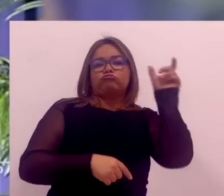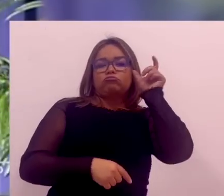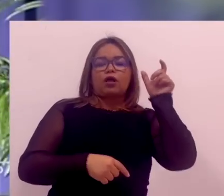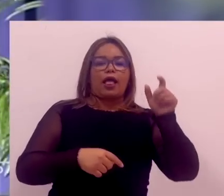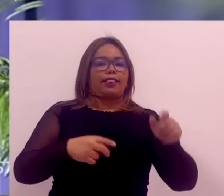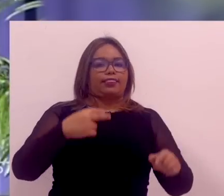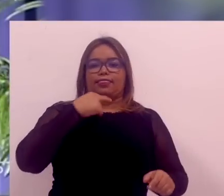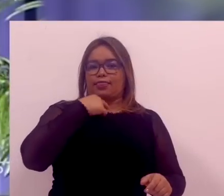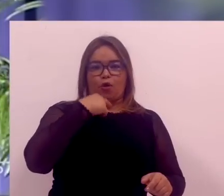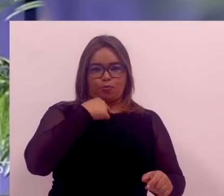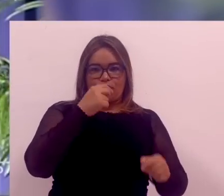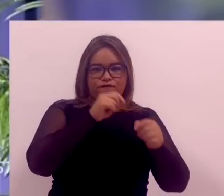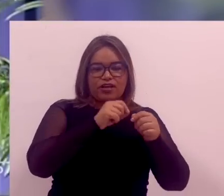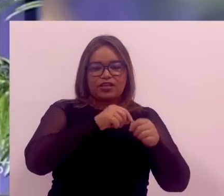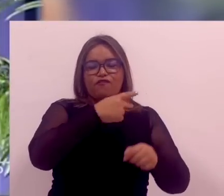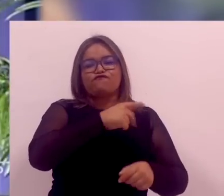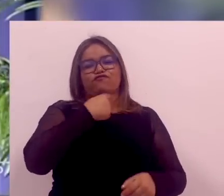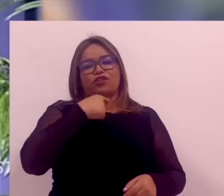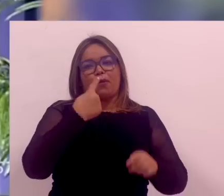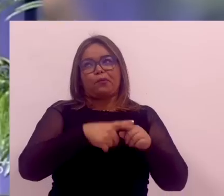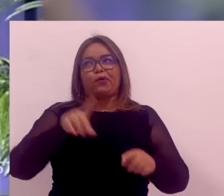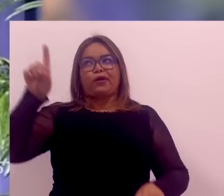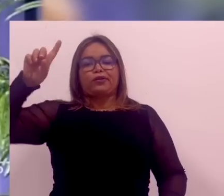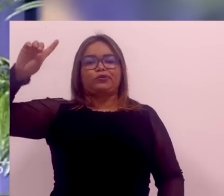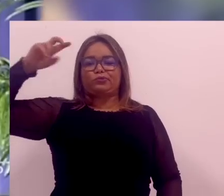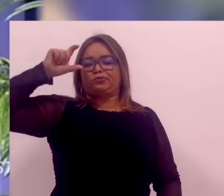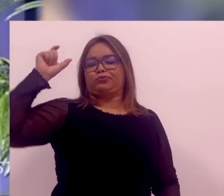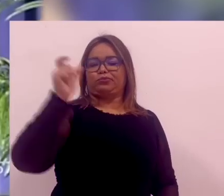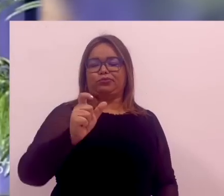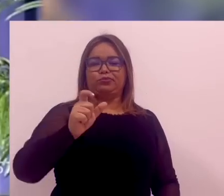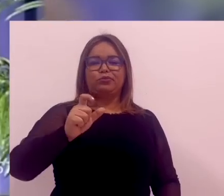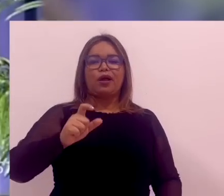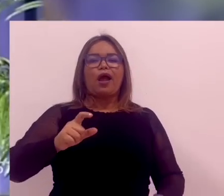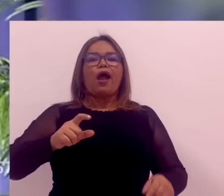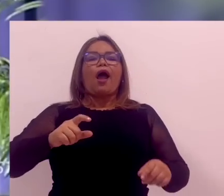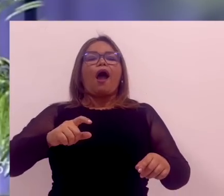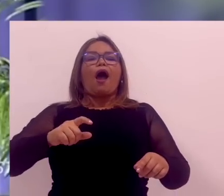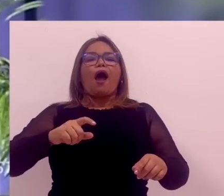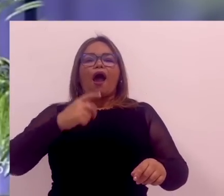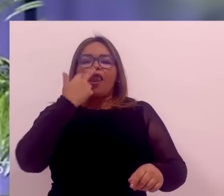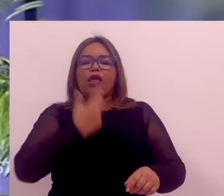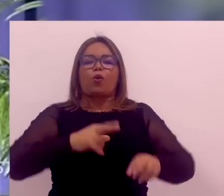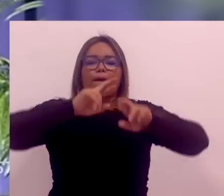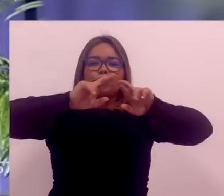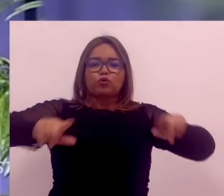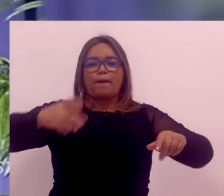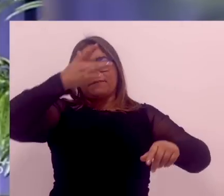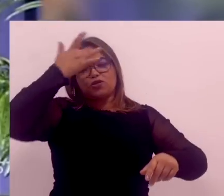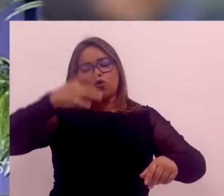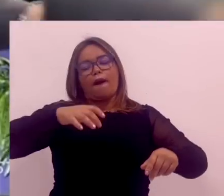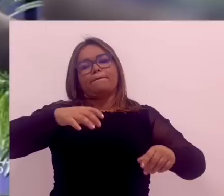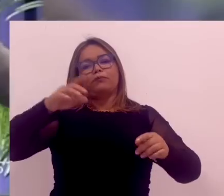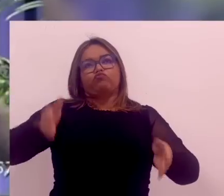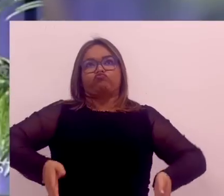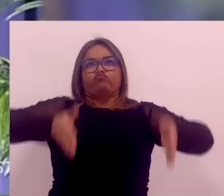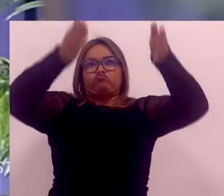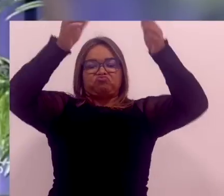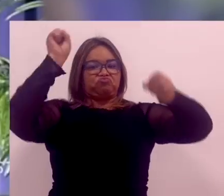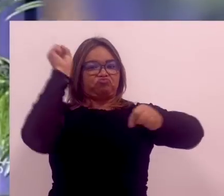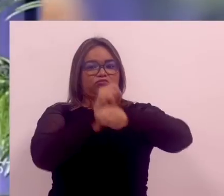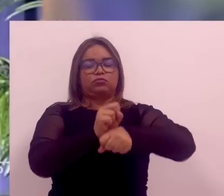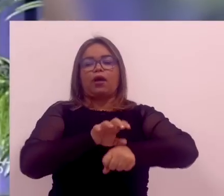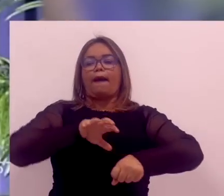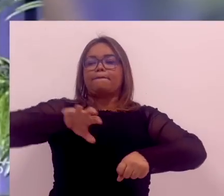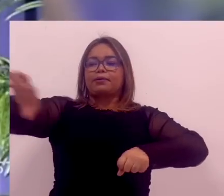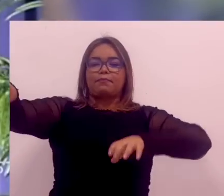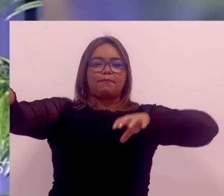porque Deus deu essa palavra e as pessoas do mundo se espalharam. Mas a serpente que